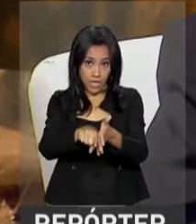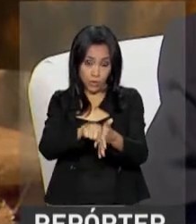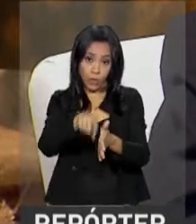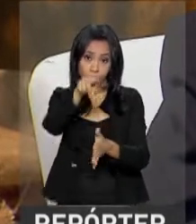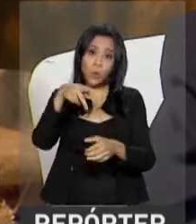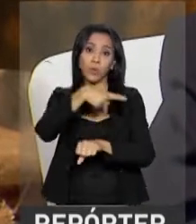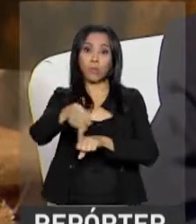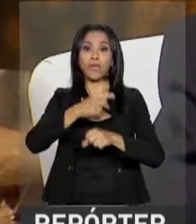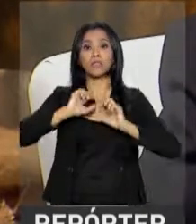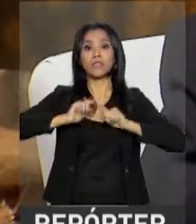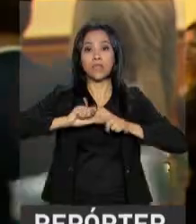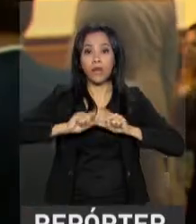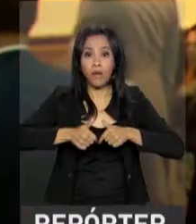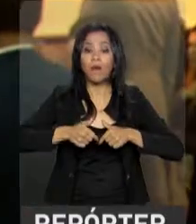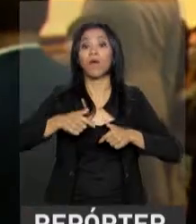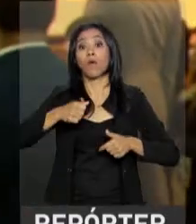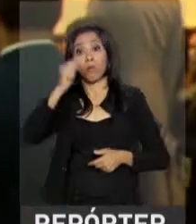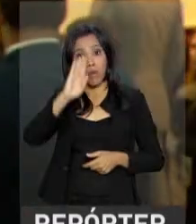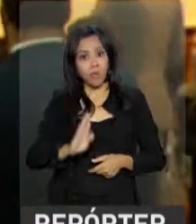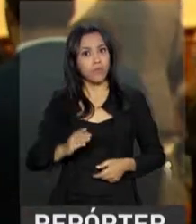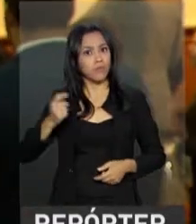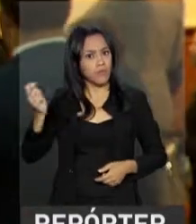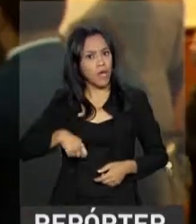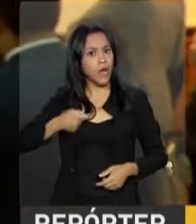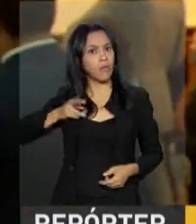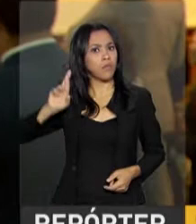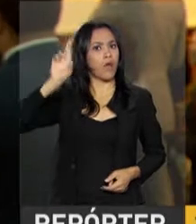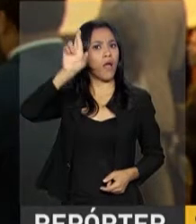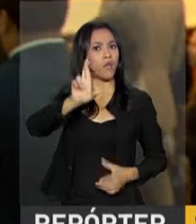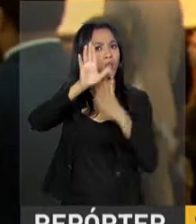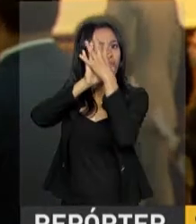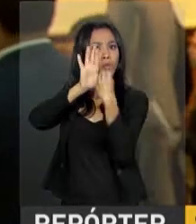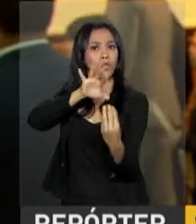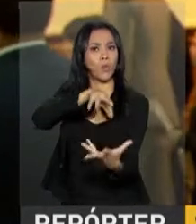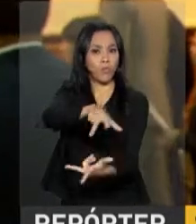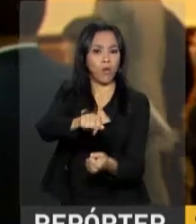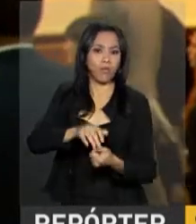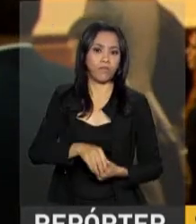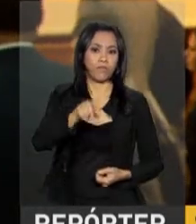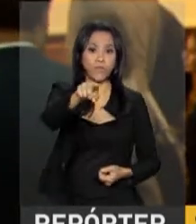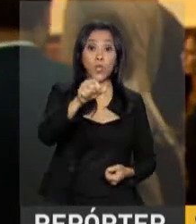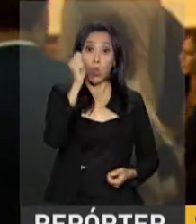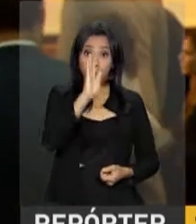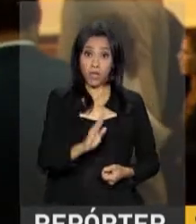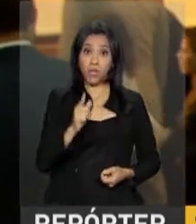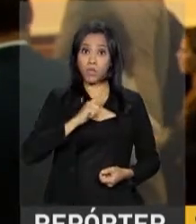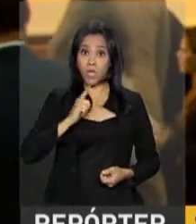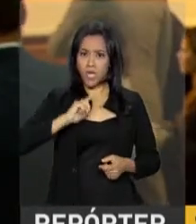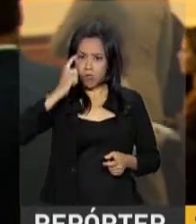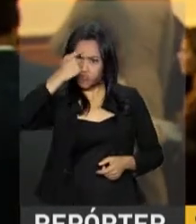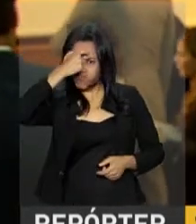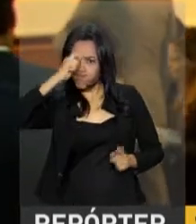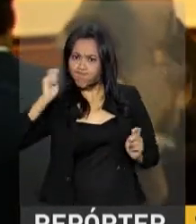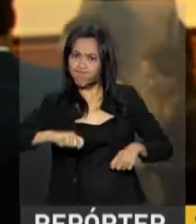o Brasil tem as credenciais para ser um líder global. O Brasil tem o recurso, a